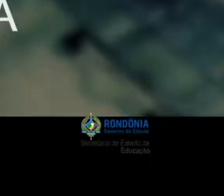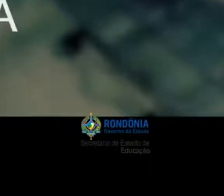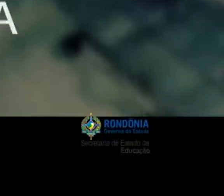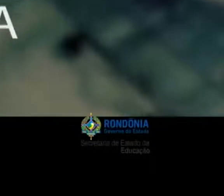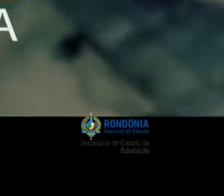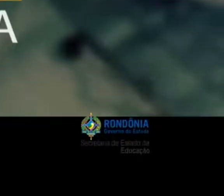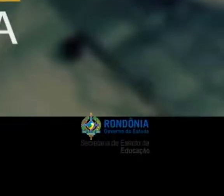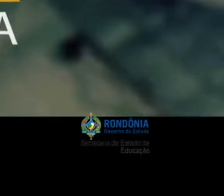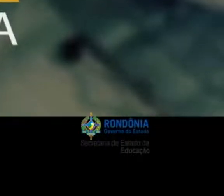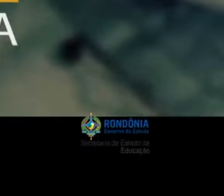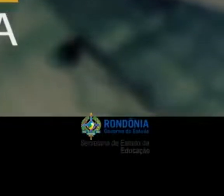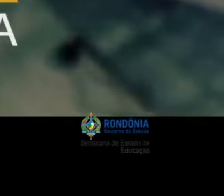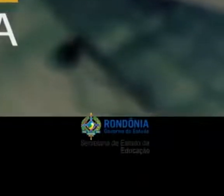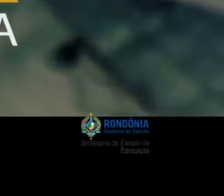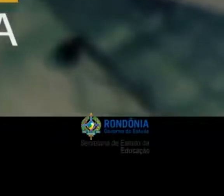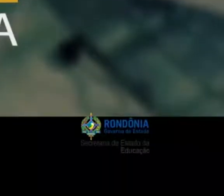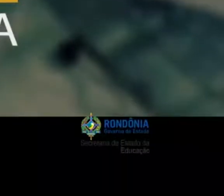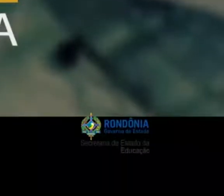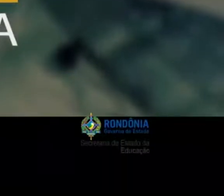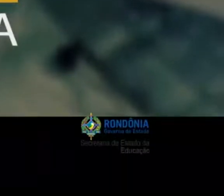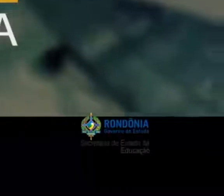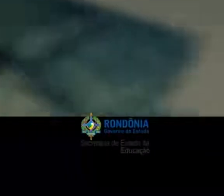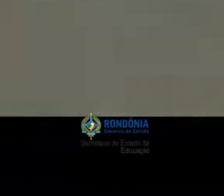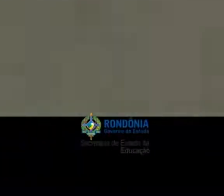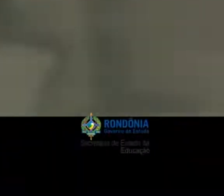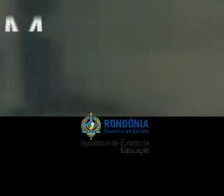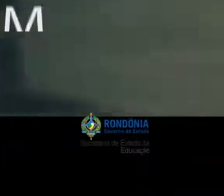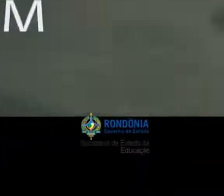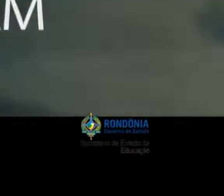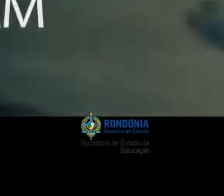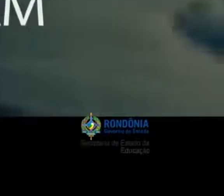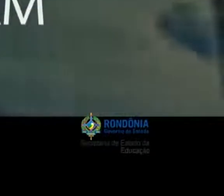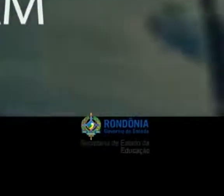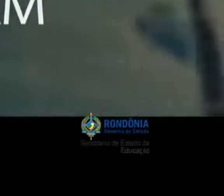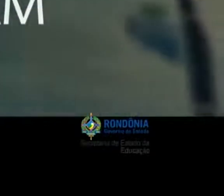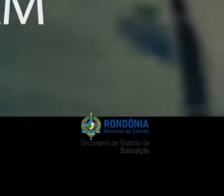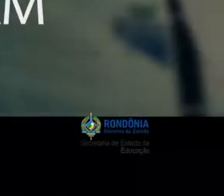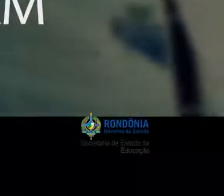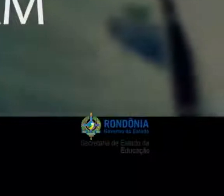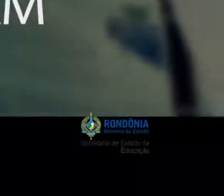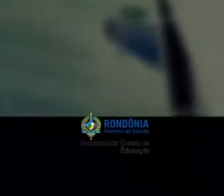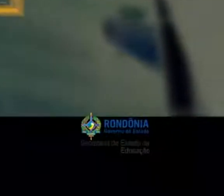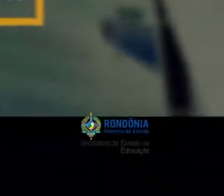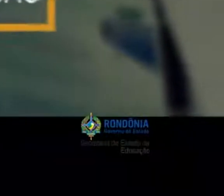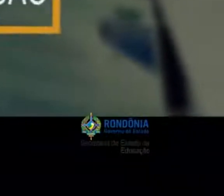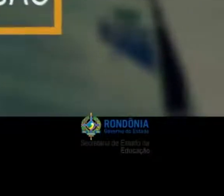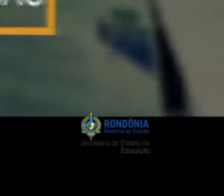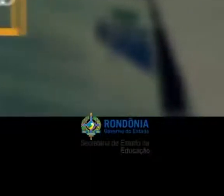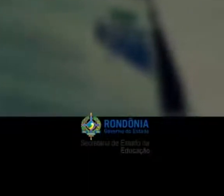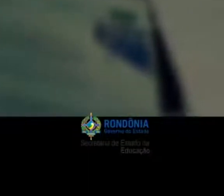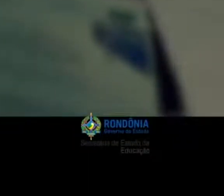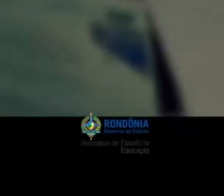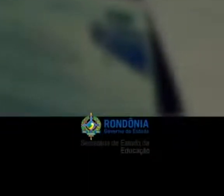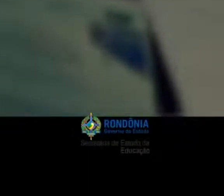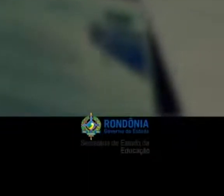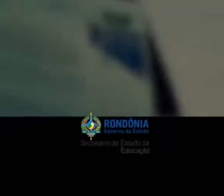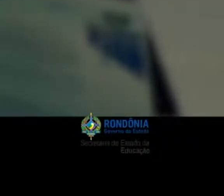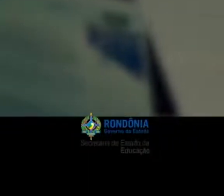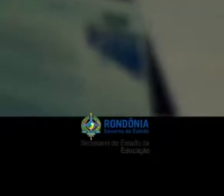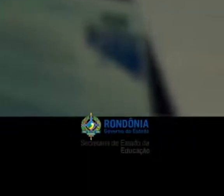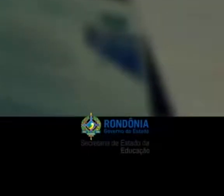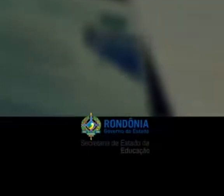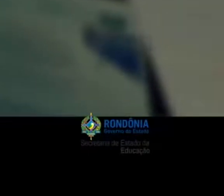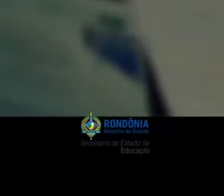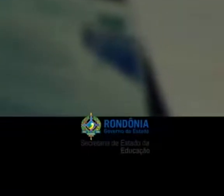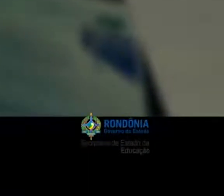facilitavam mostrar componentes do problema, usando letras que representavam a incógnita. É daí que vem a expressão o X da